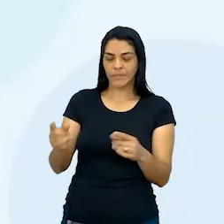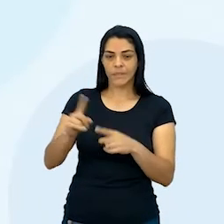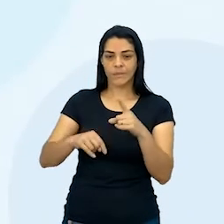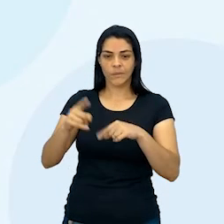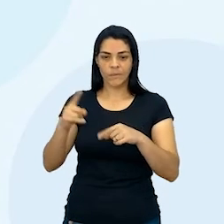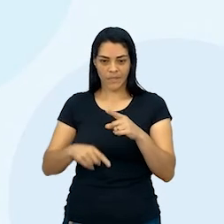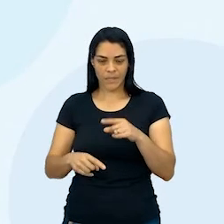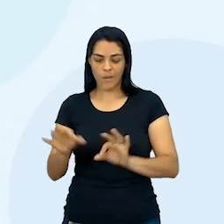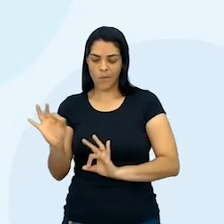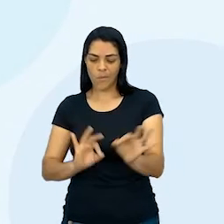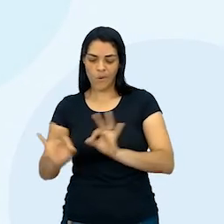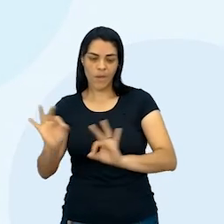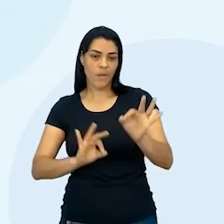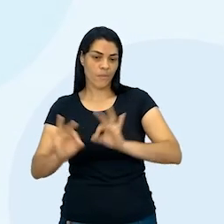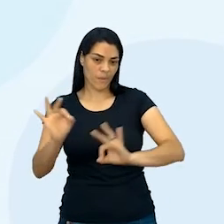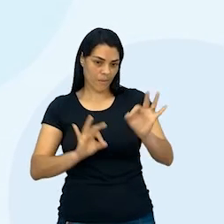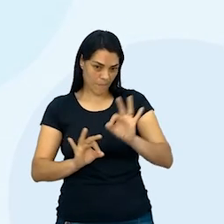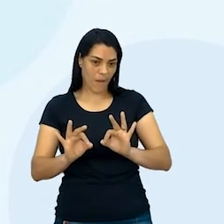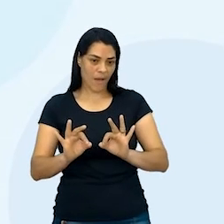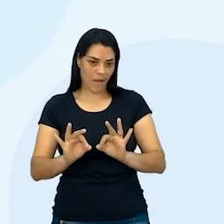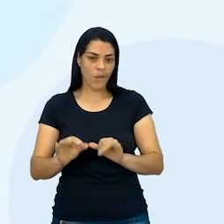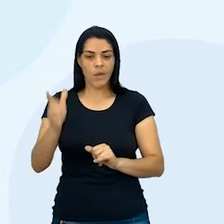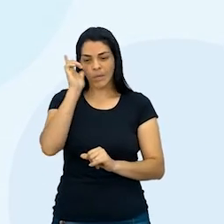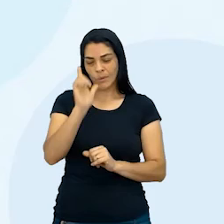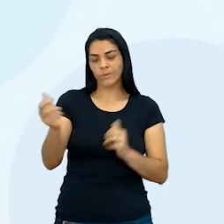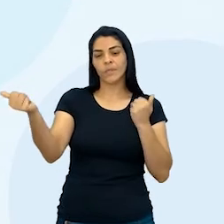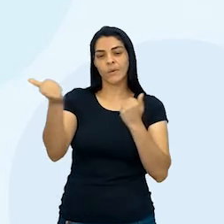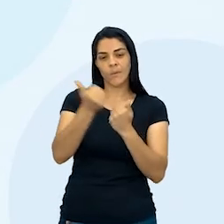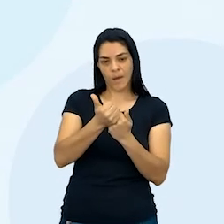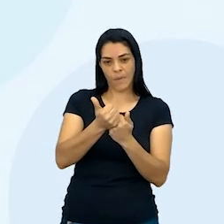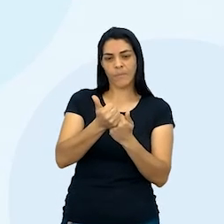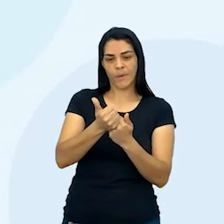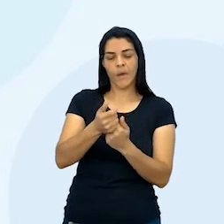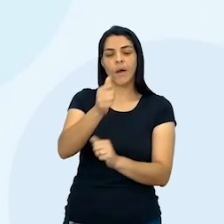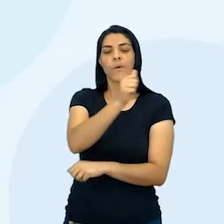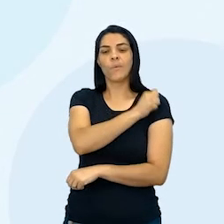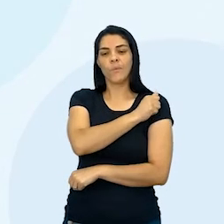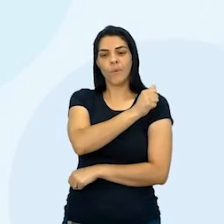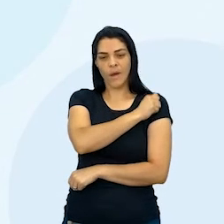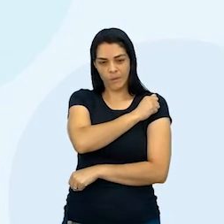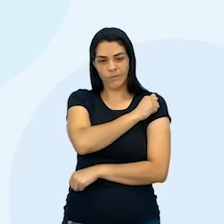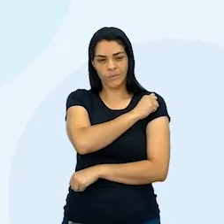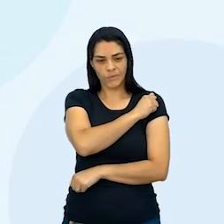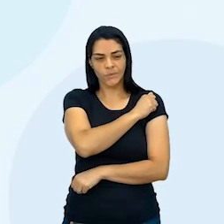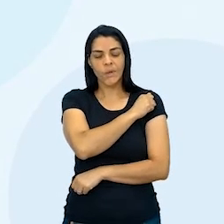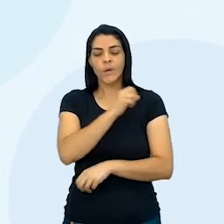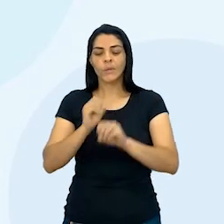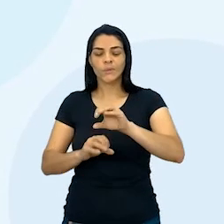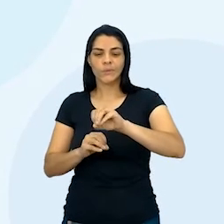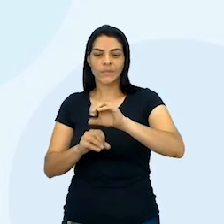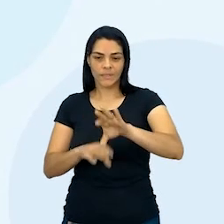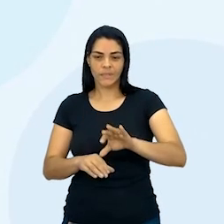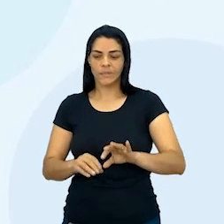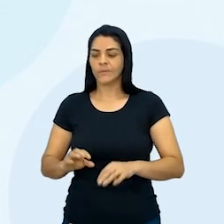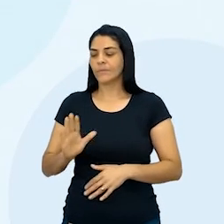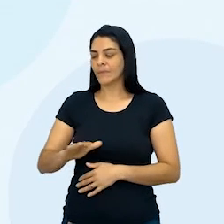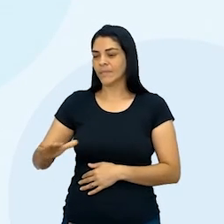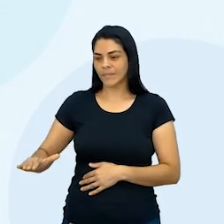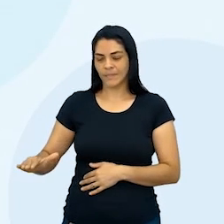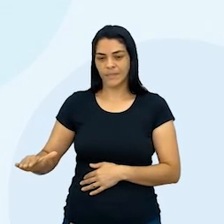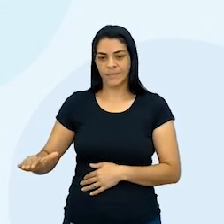atividades que possam cumprir essa função e que possam apoiá-lo nesse ensino para as